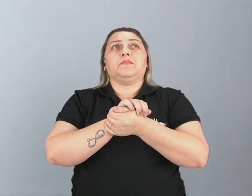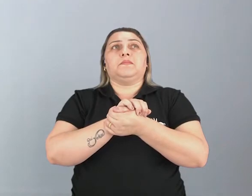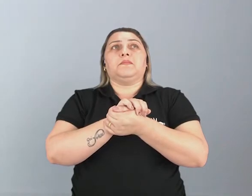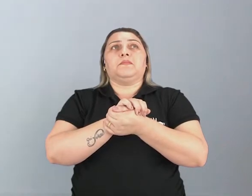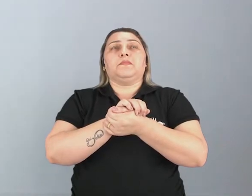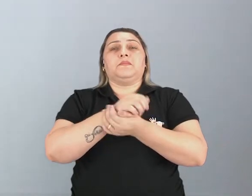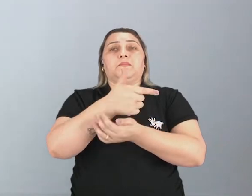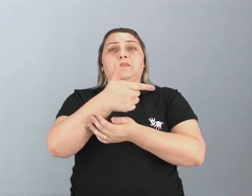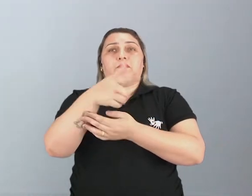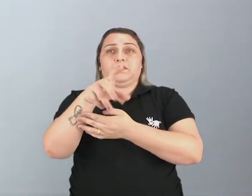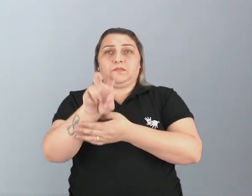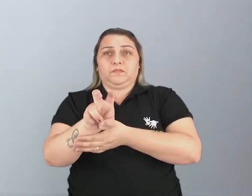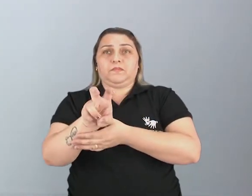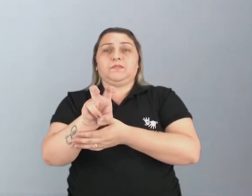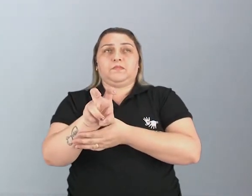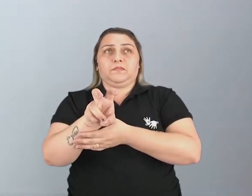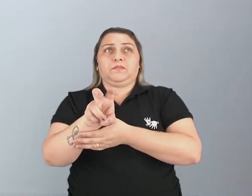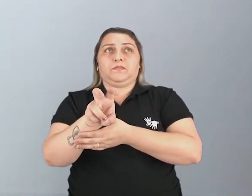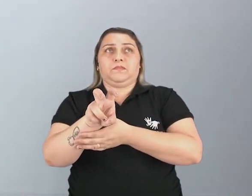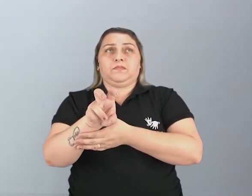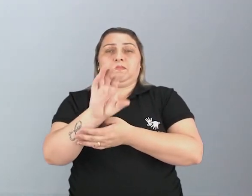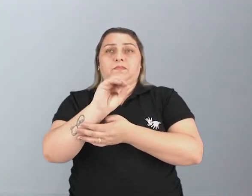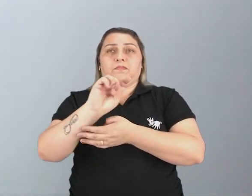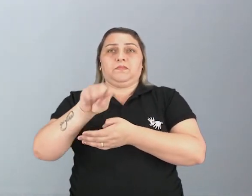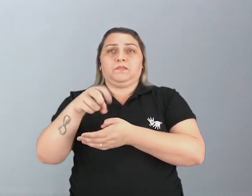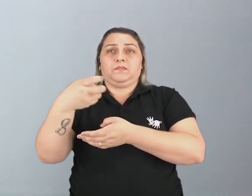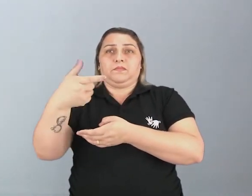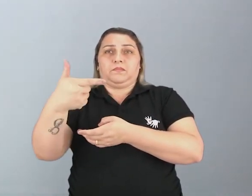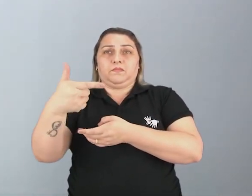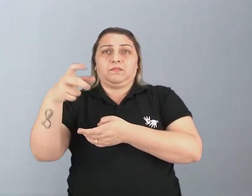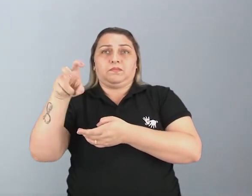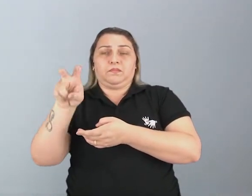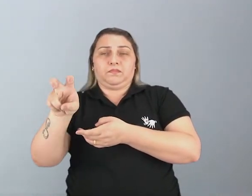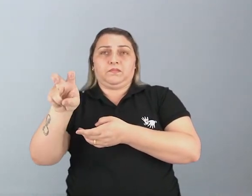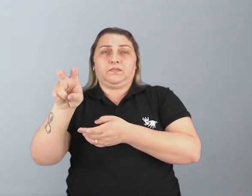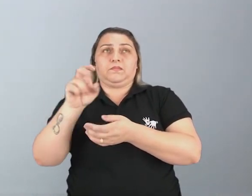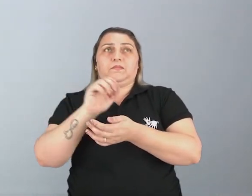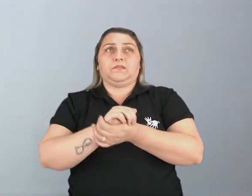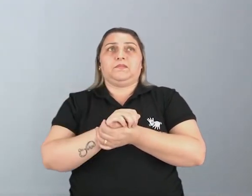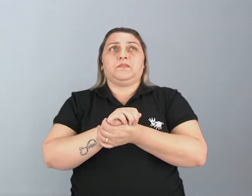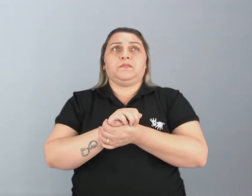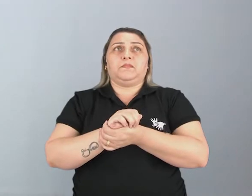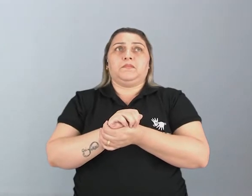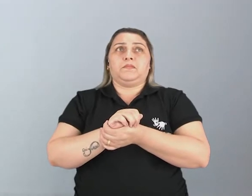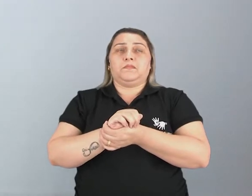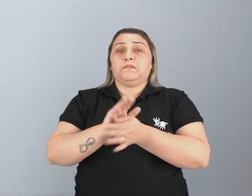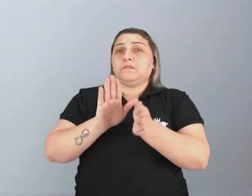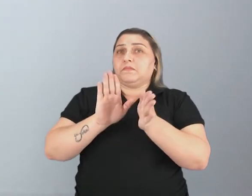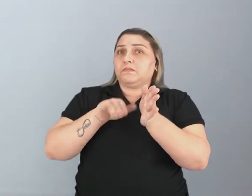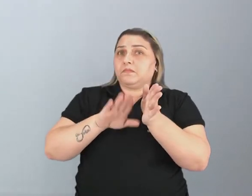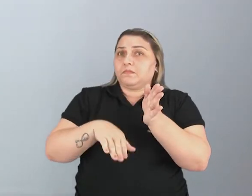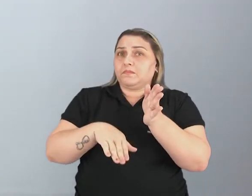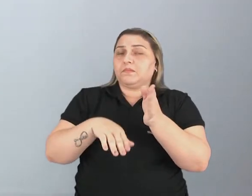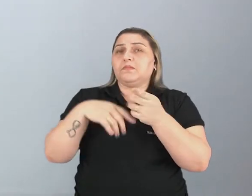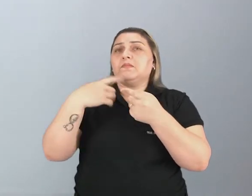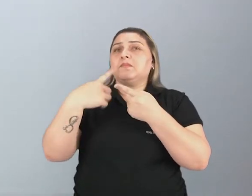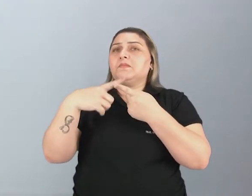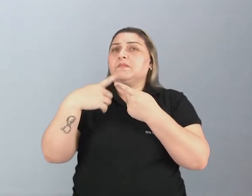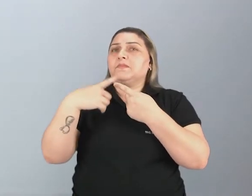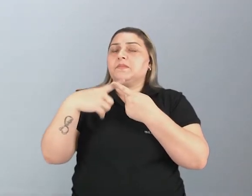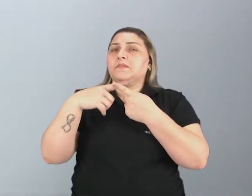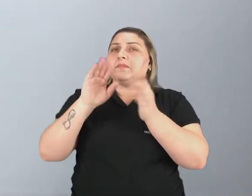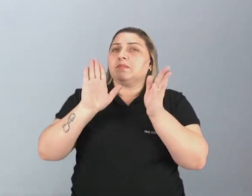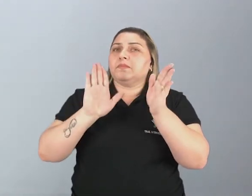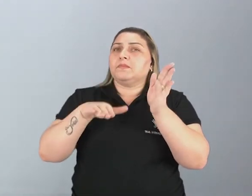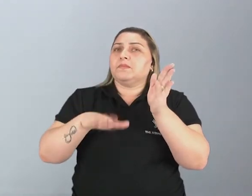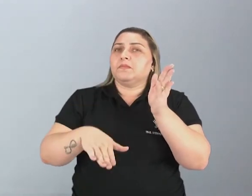o 25, no caso, 0,25, nesse caso, ele vai ser menor. Por que que ele vai